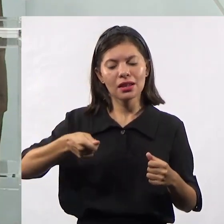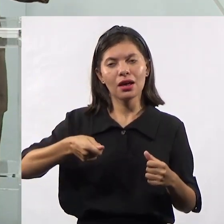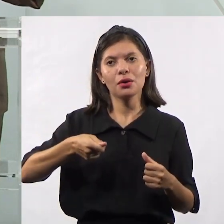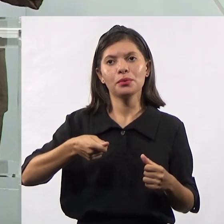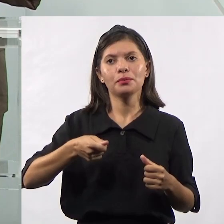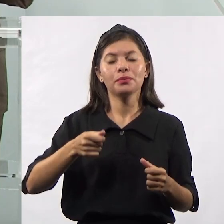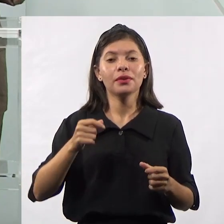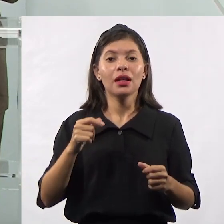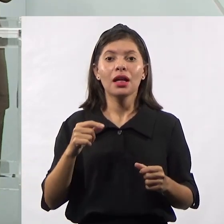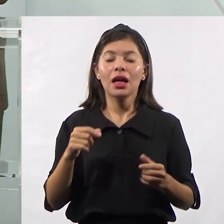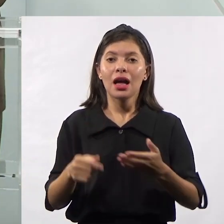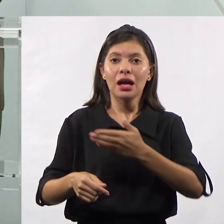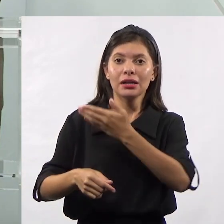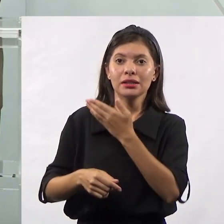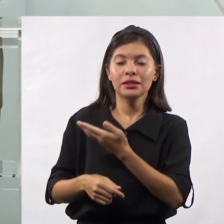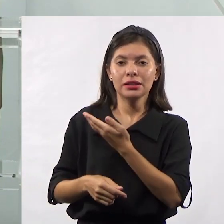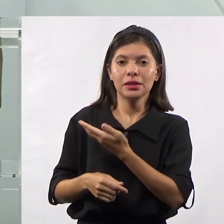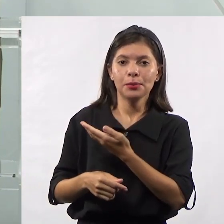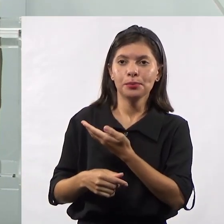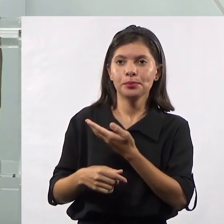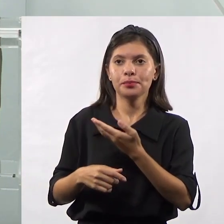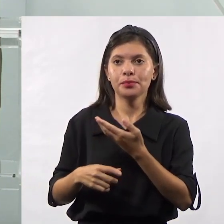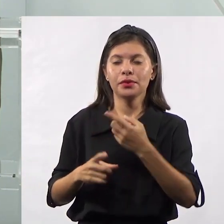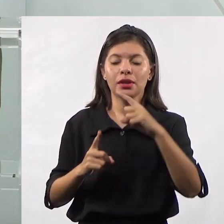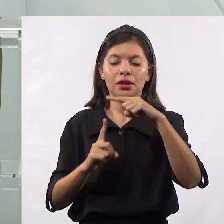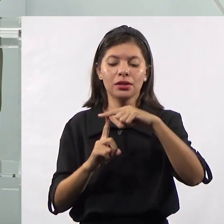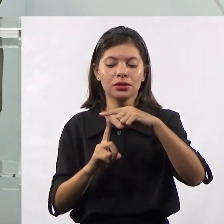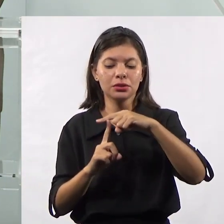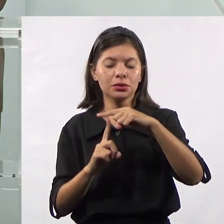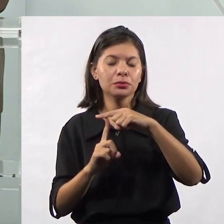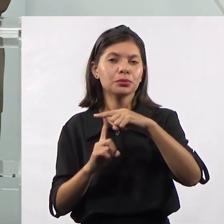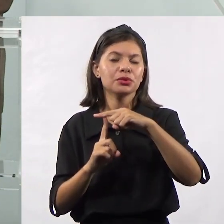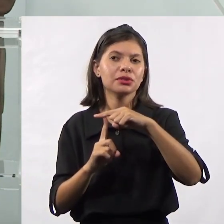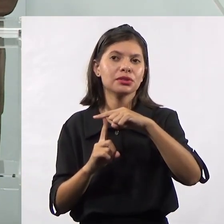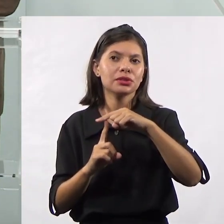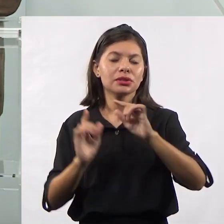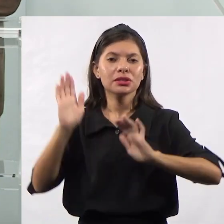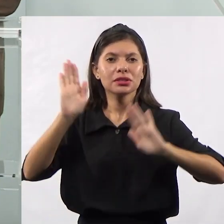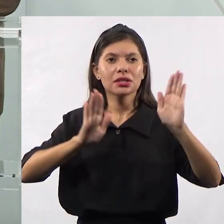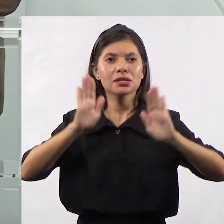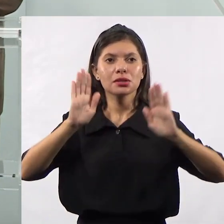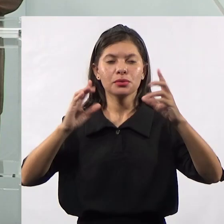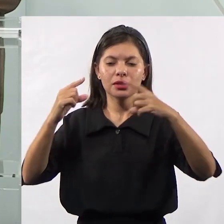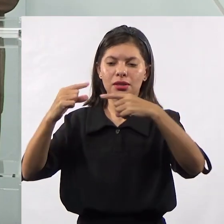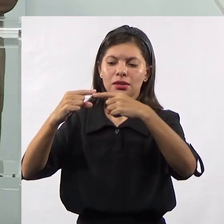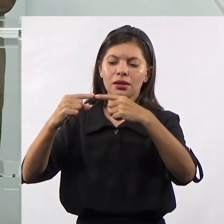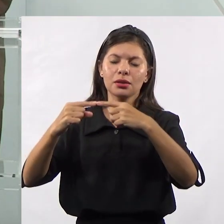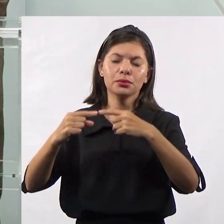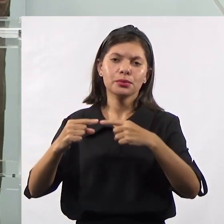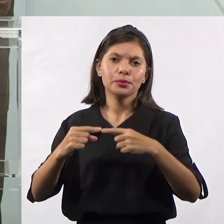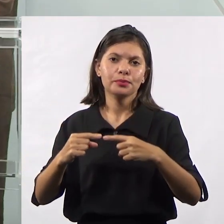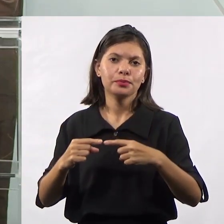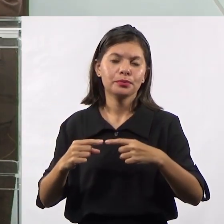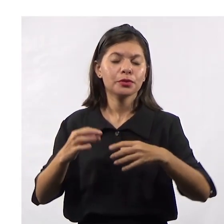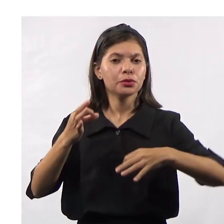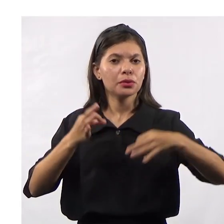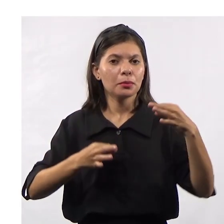leilão, concurso. Aqui eu estou falando tipo de licitação, eu vou tratar dos critérios de julgamento. Olha